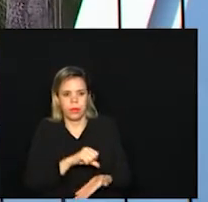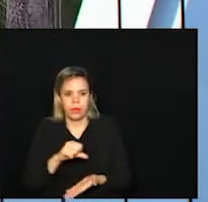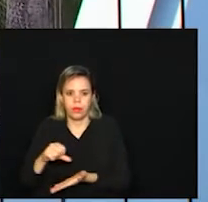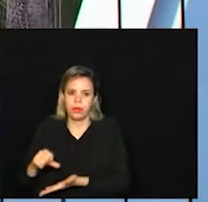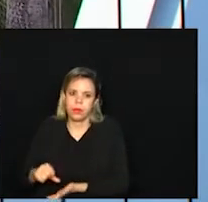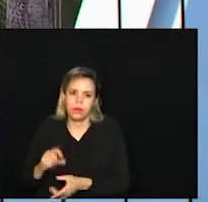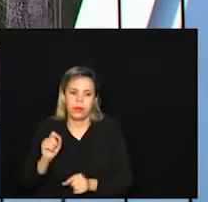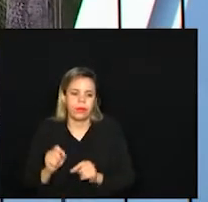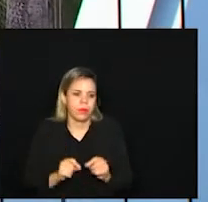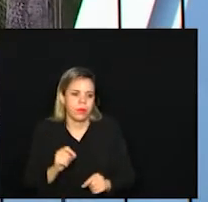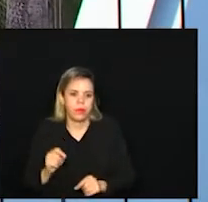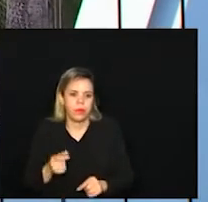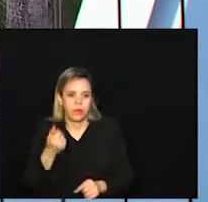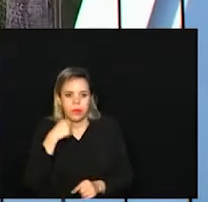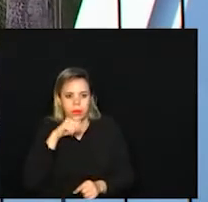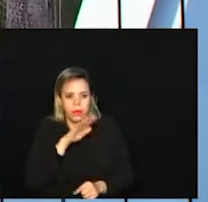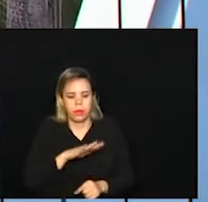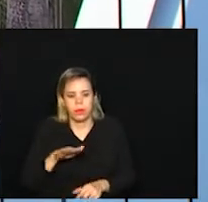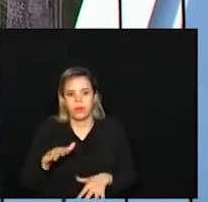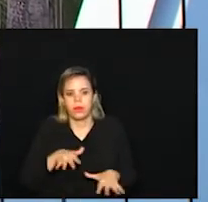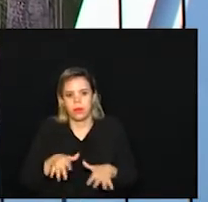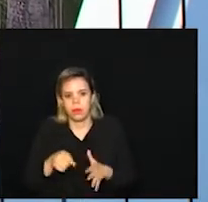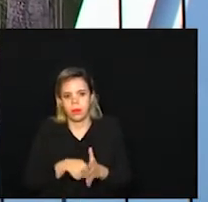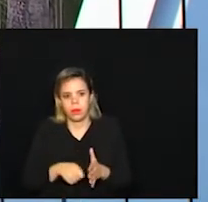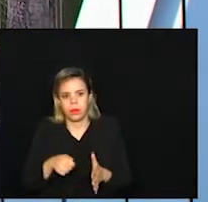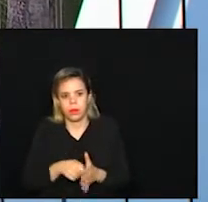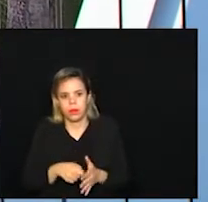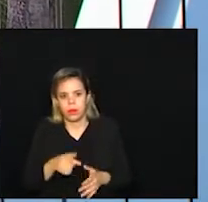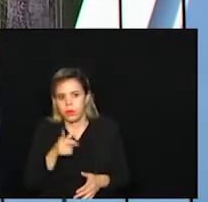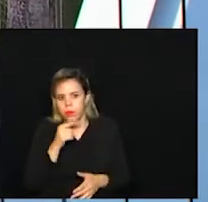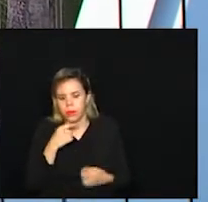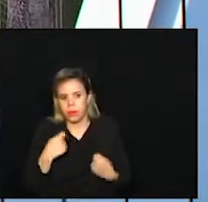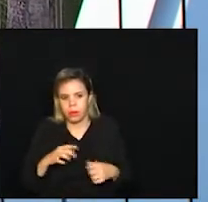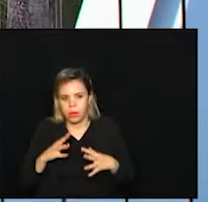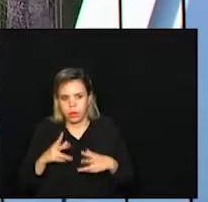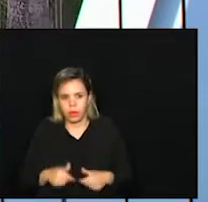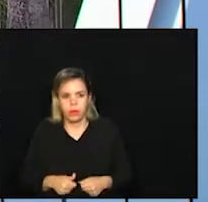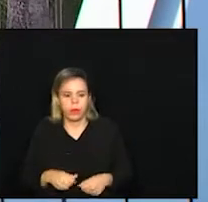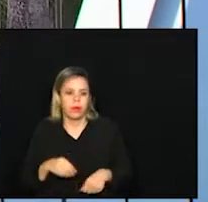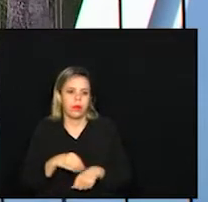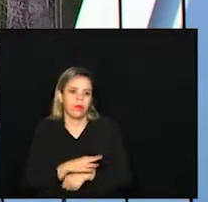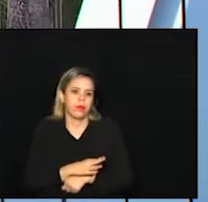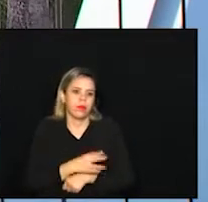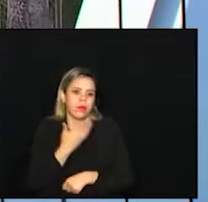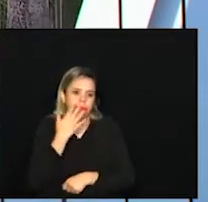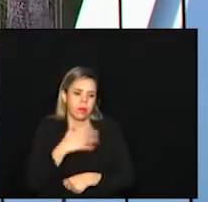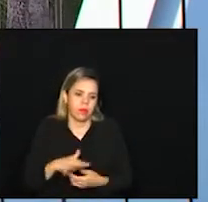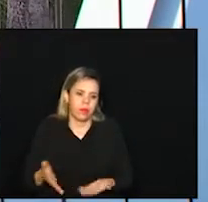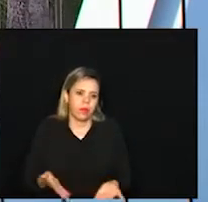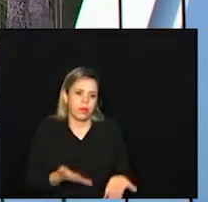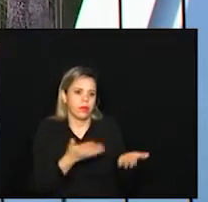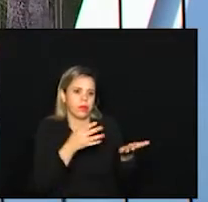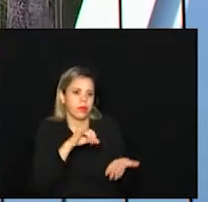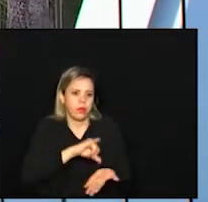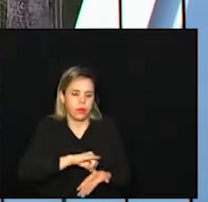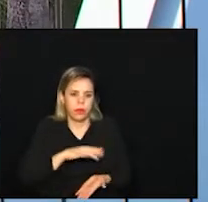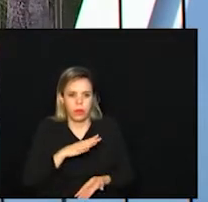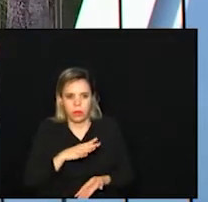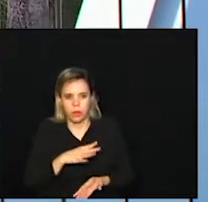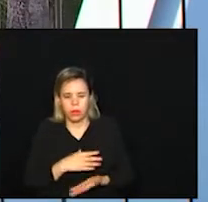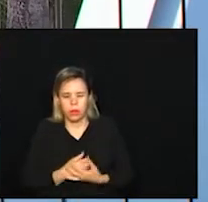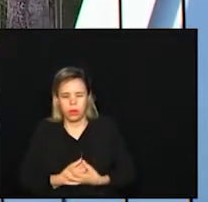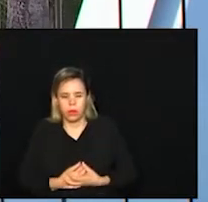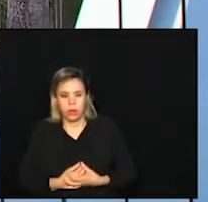de que as mães numa mobilização por água potável trouxeram as crianças para o centro da